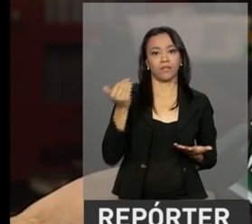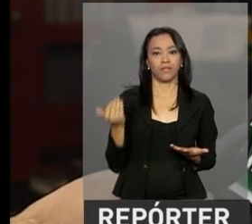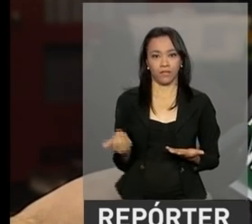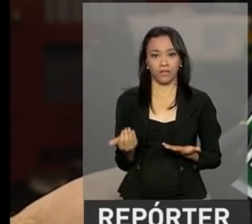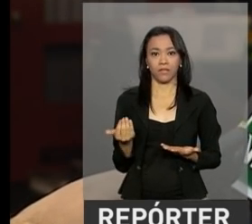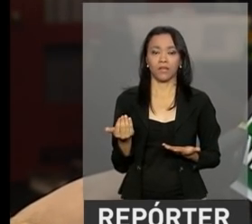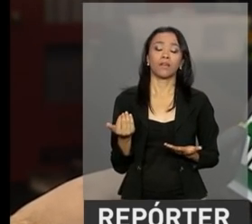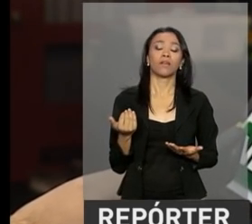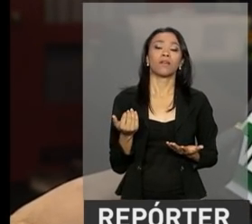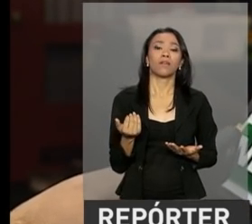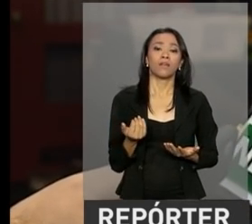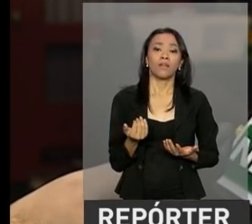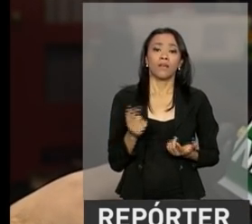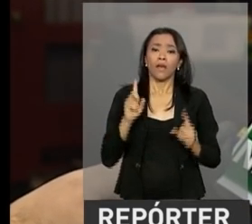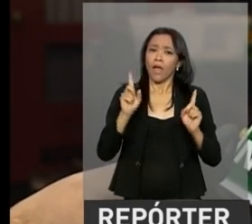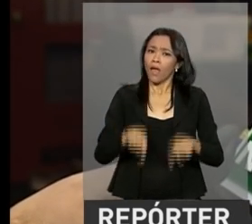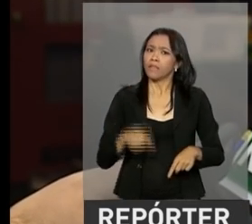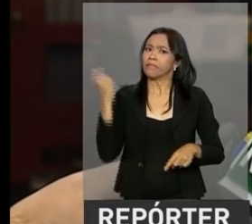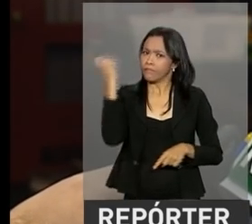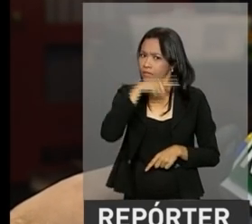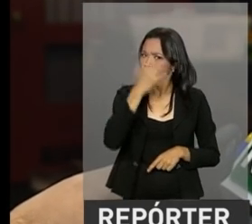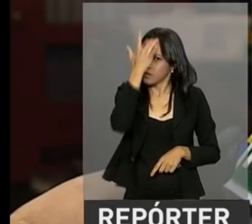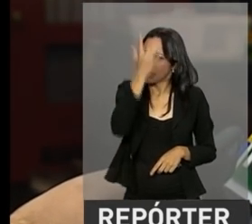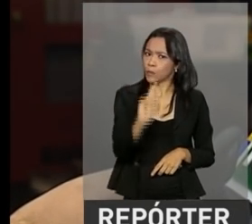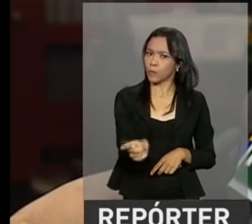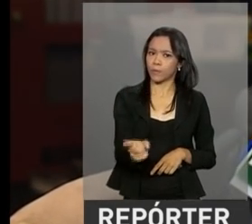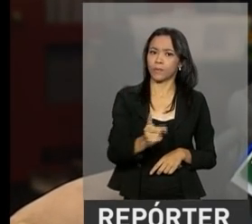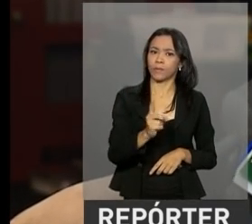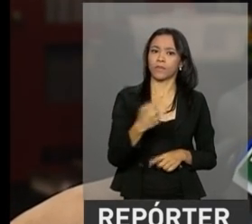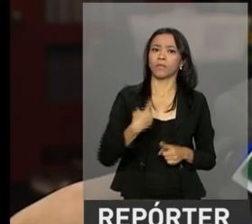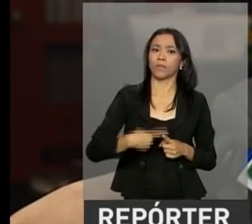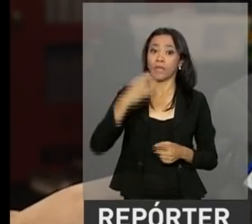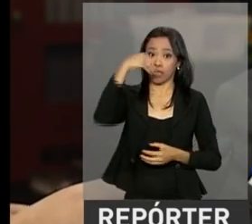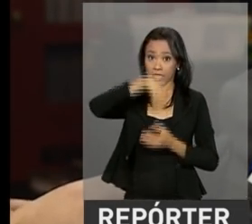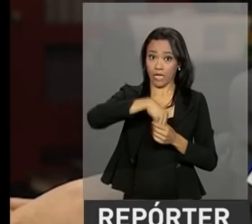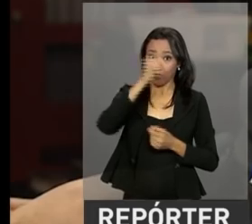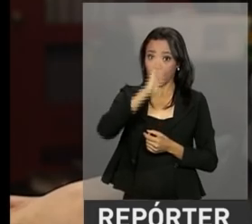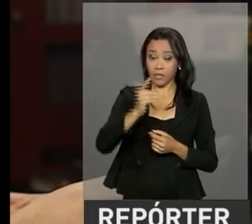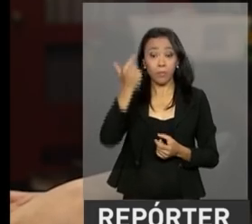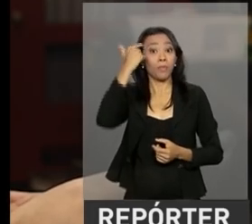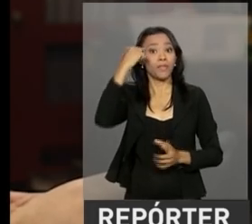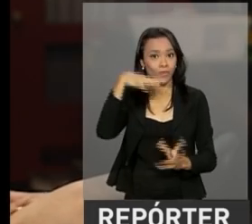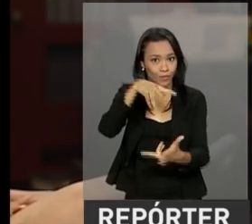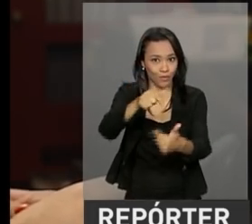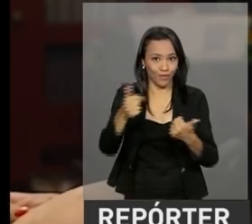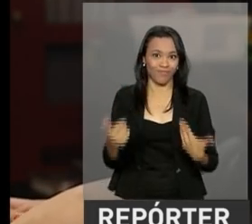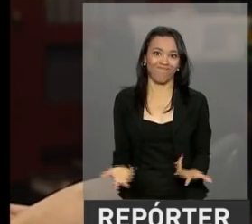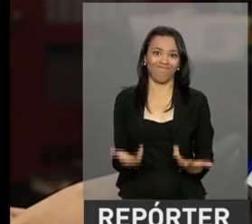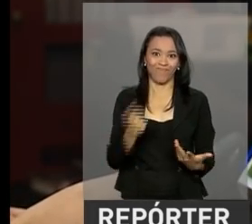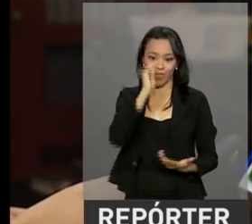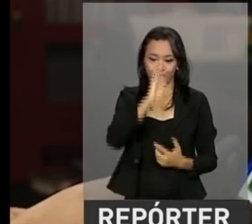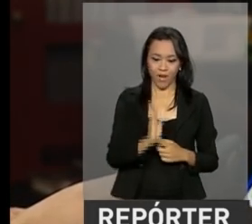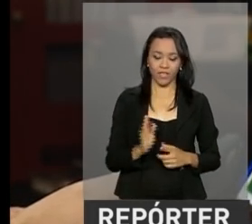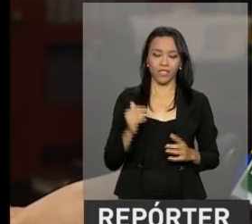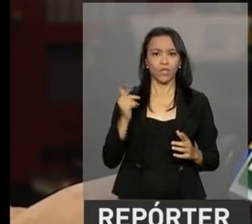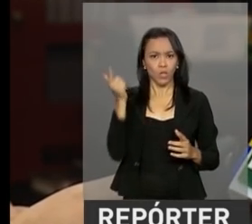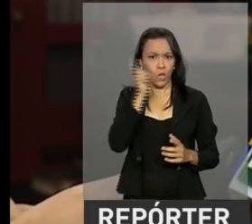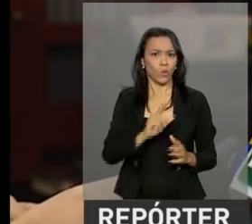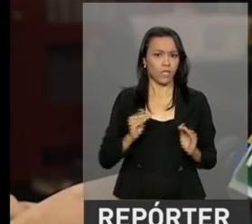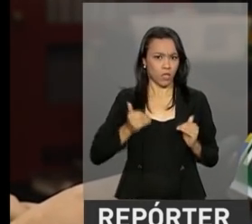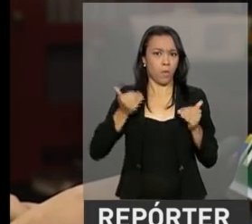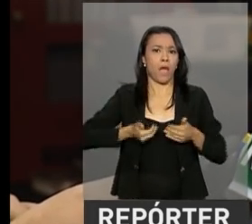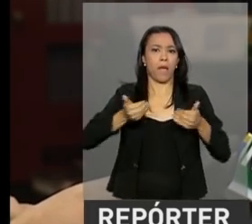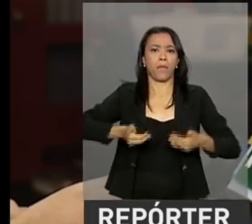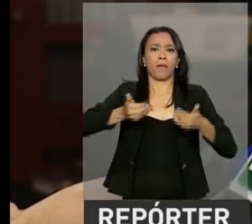evidentemente, é uma luta difícil. Internamente no Brasil, imagine no mundo, né? Porque o Brasil é um dos países mais avançados nessa